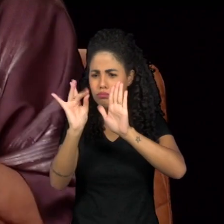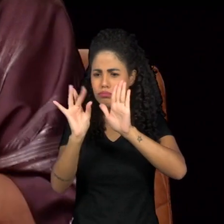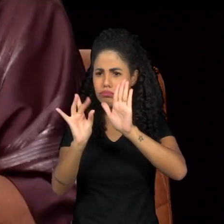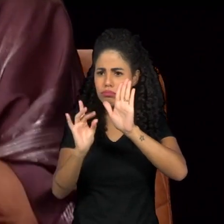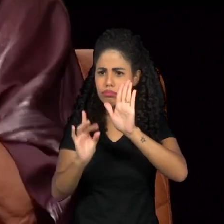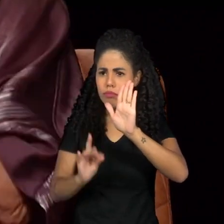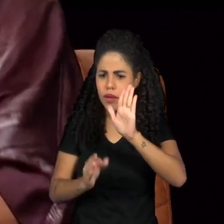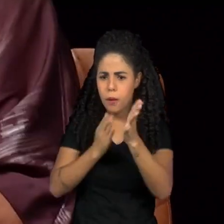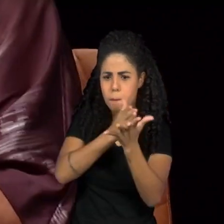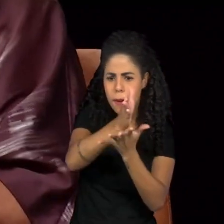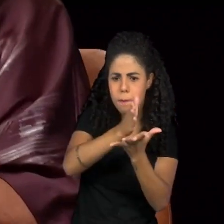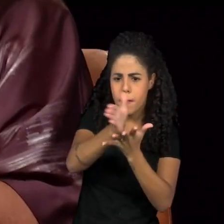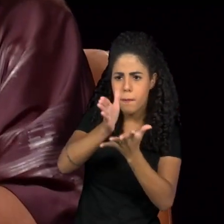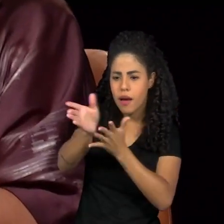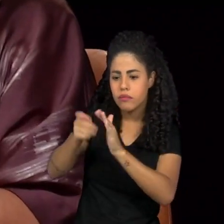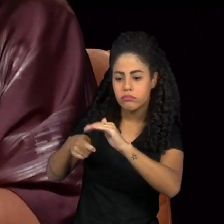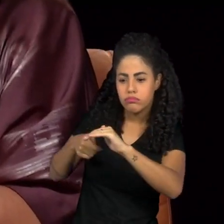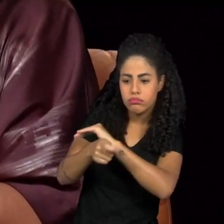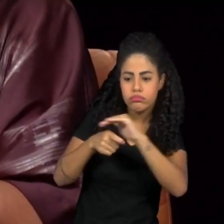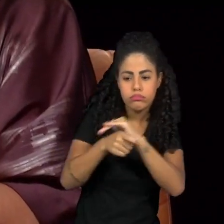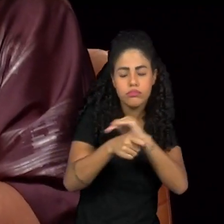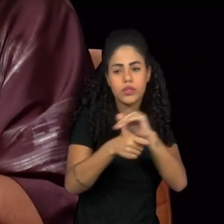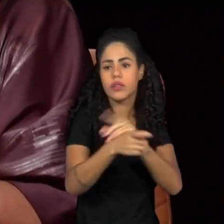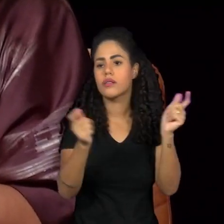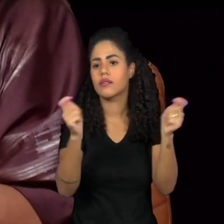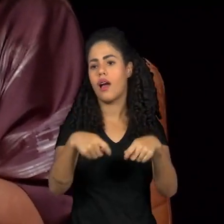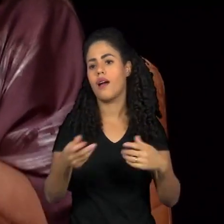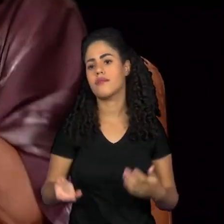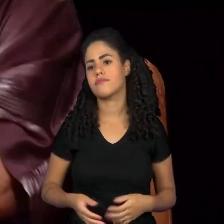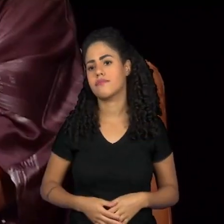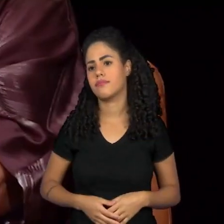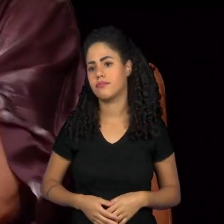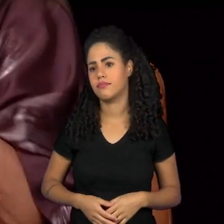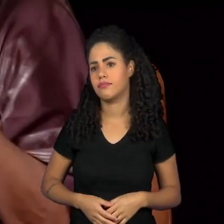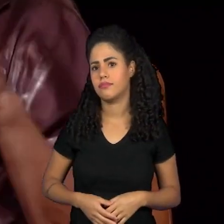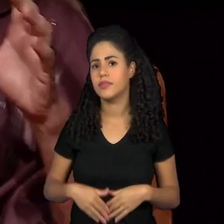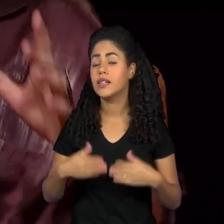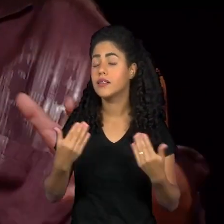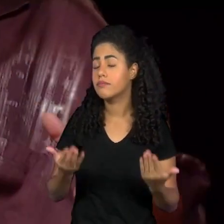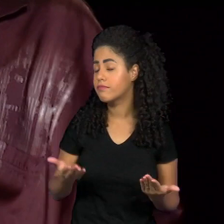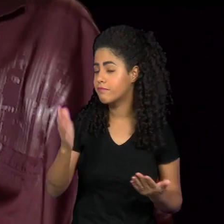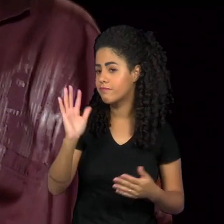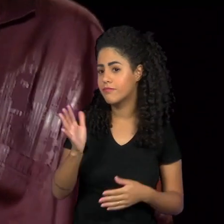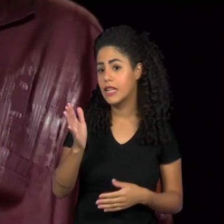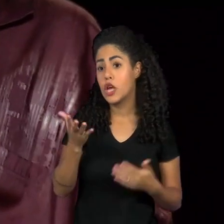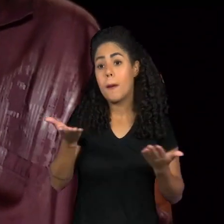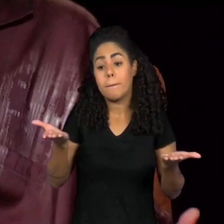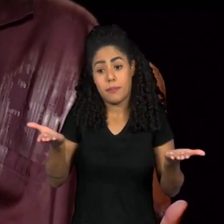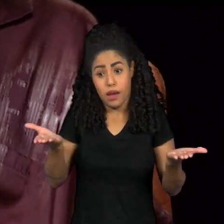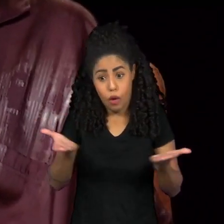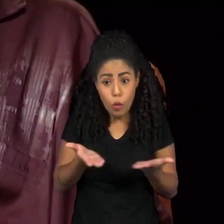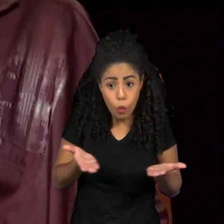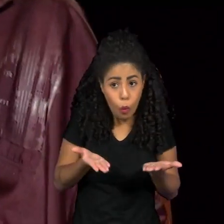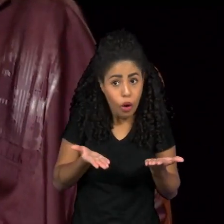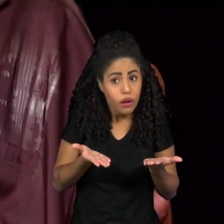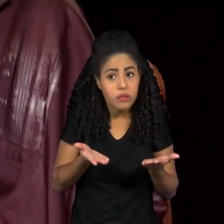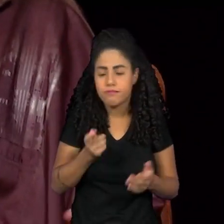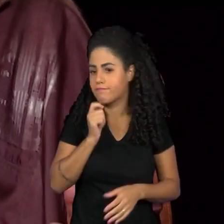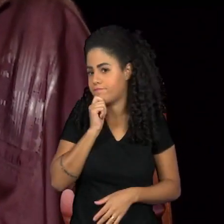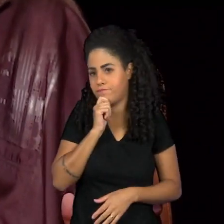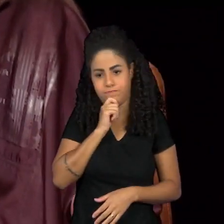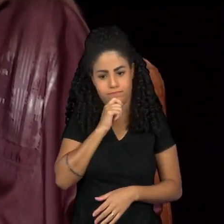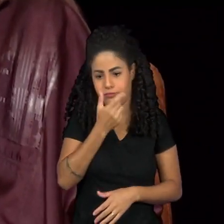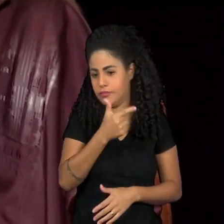destina recurso para a produção nacional, que é exatamente o que não está acontecendo aqui. As